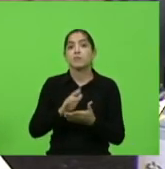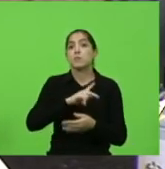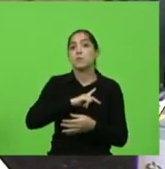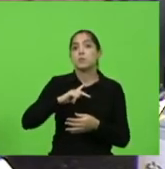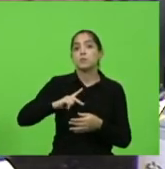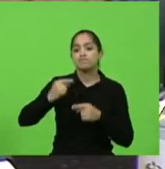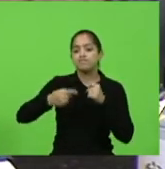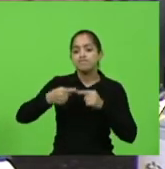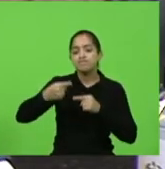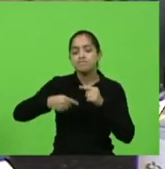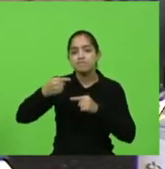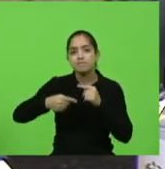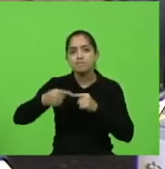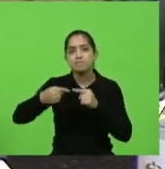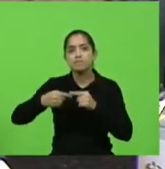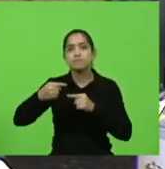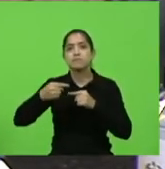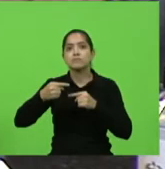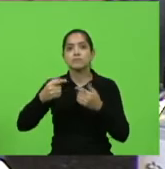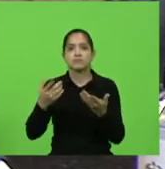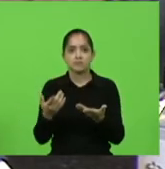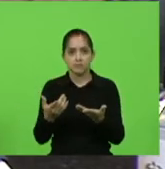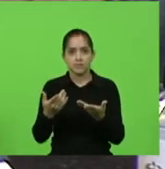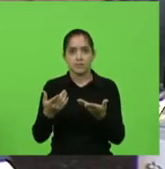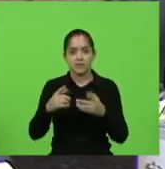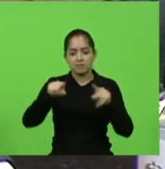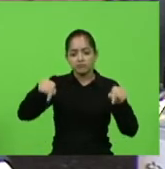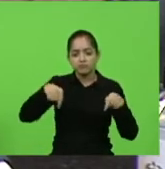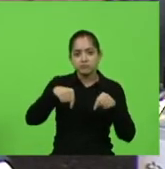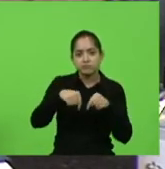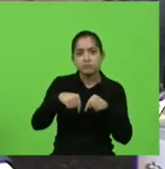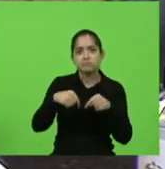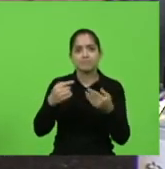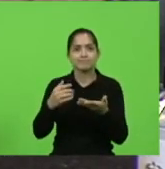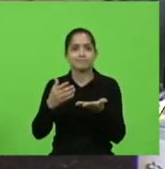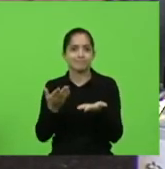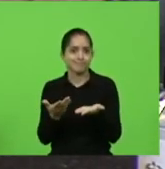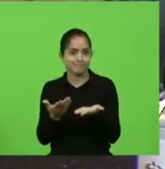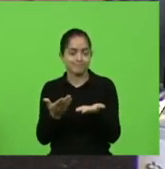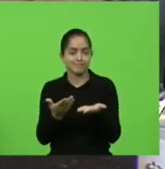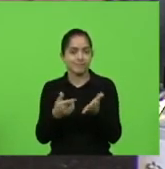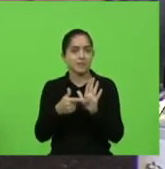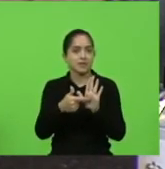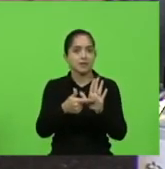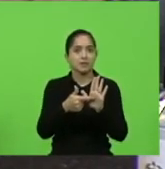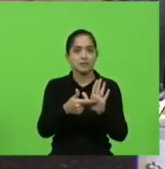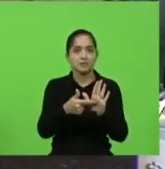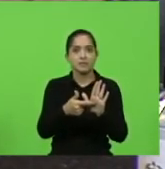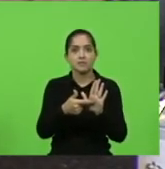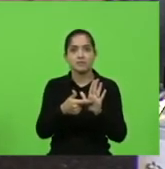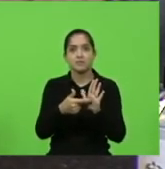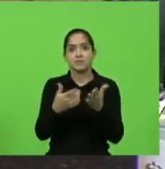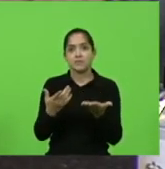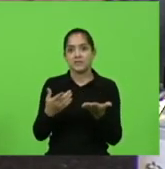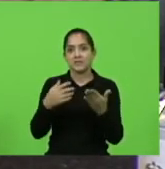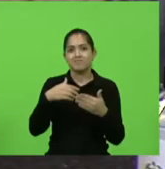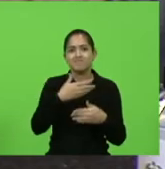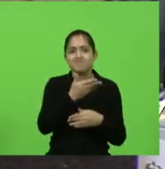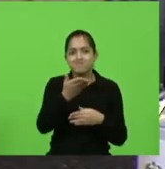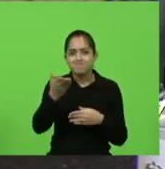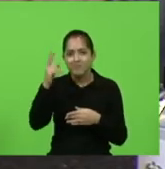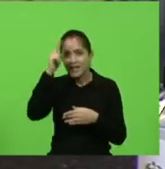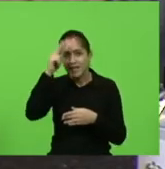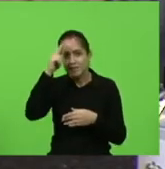no ar-condicionado do centro administrativo. Não vai deixar um legado, Moisés. Você vai ser motivo de vergonha para o nosso